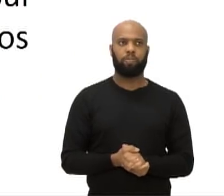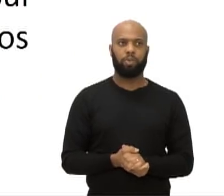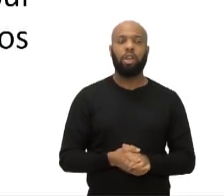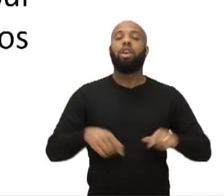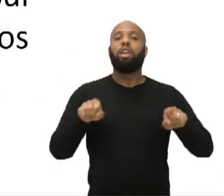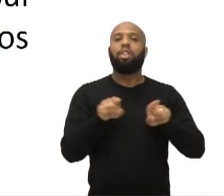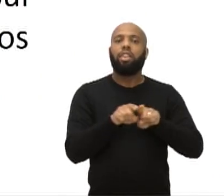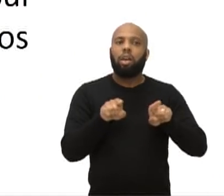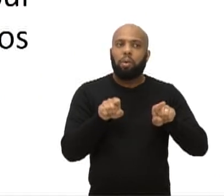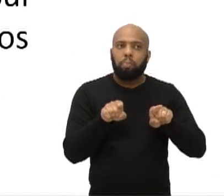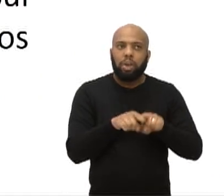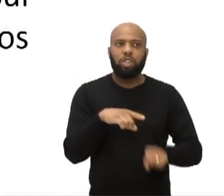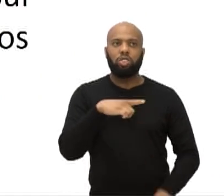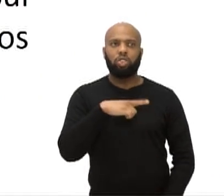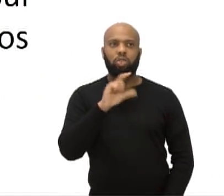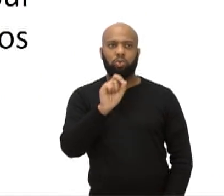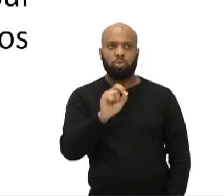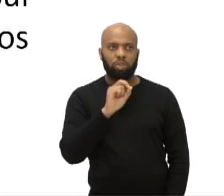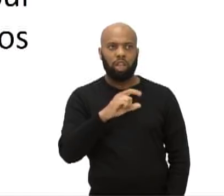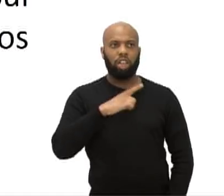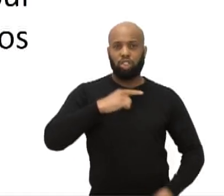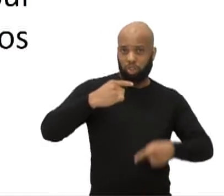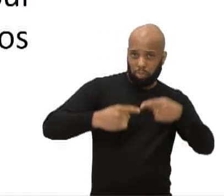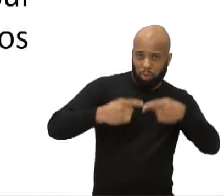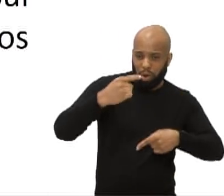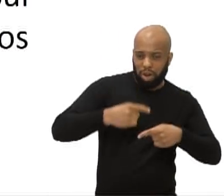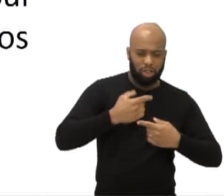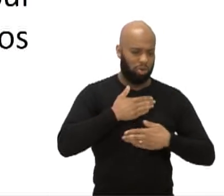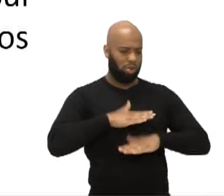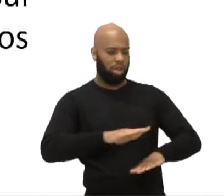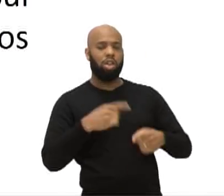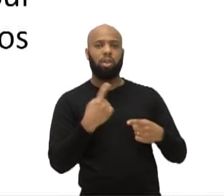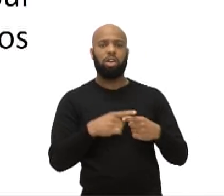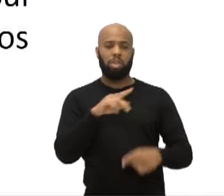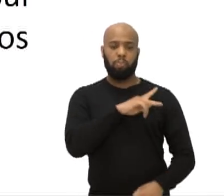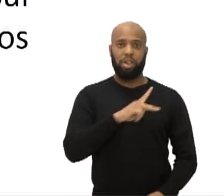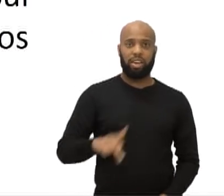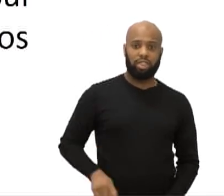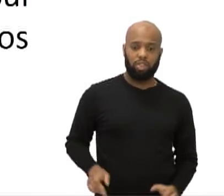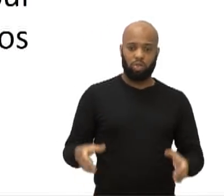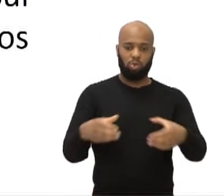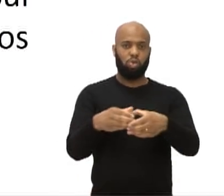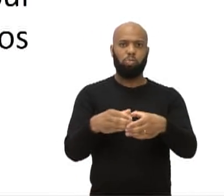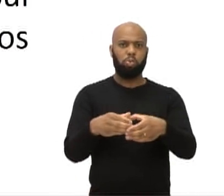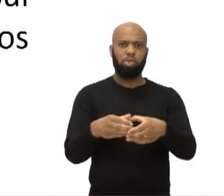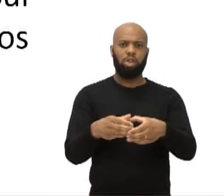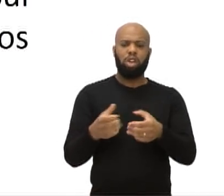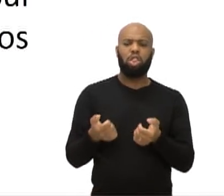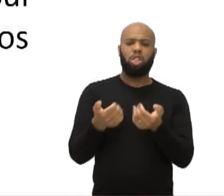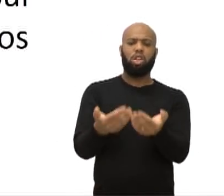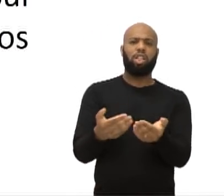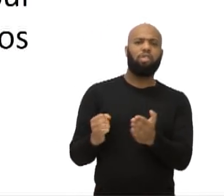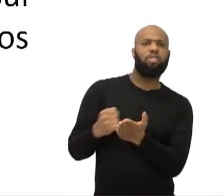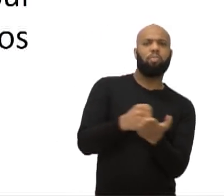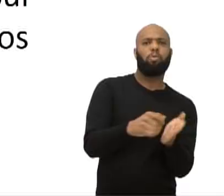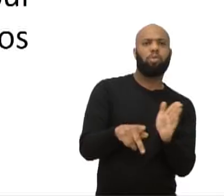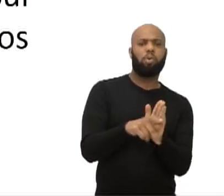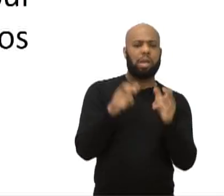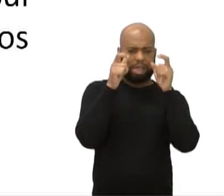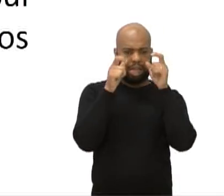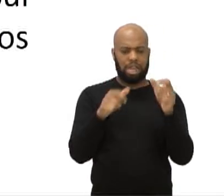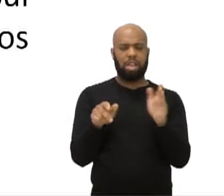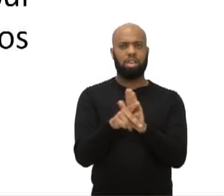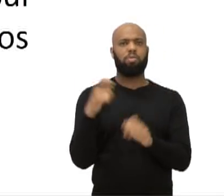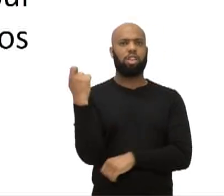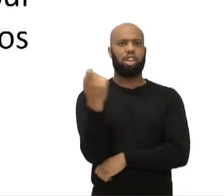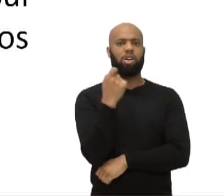Além do descontentamento econômico, havia o político, pois o presidente da província não atendia os interesses gaúchos. Tal contexto levou